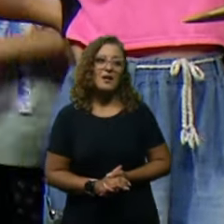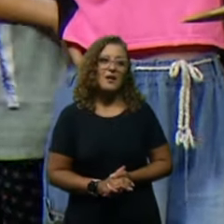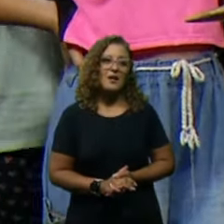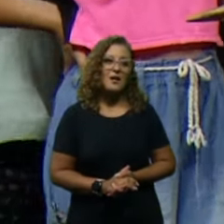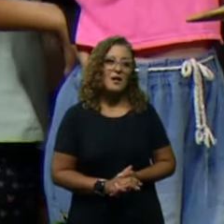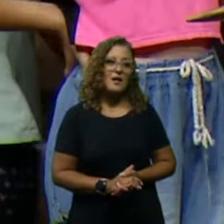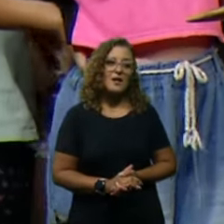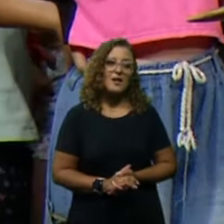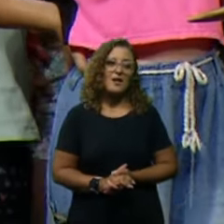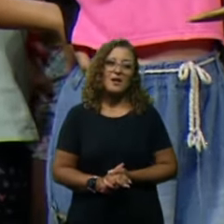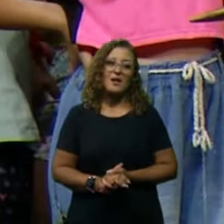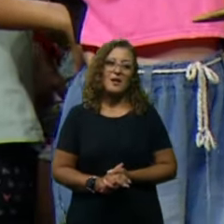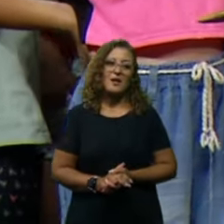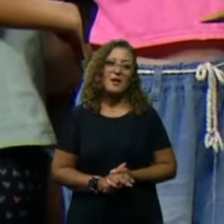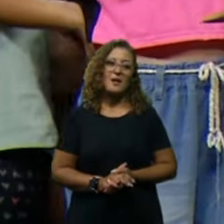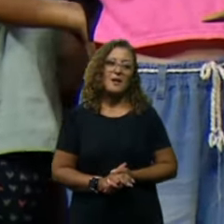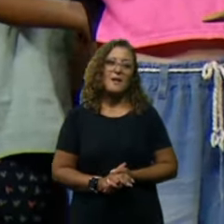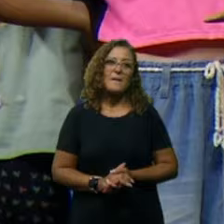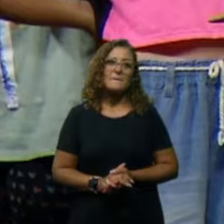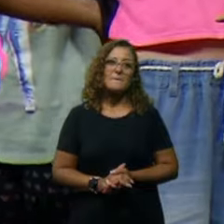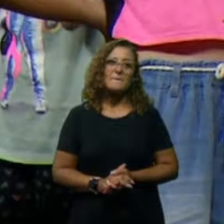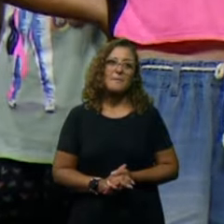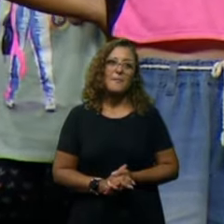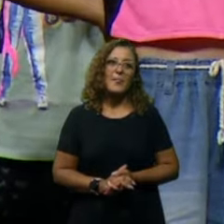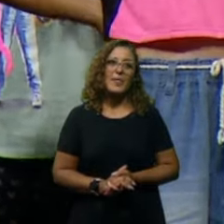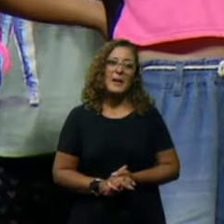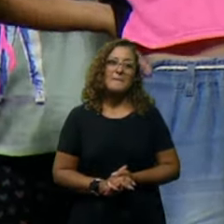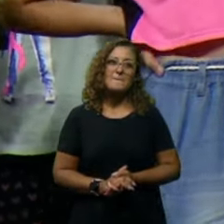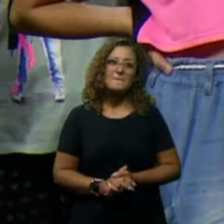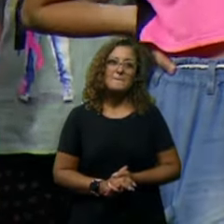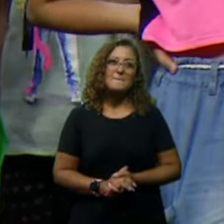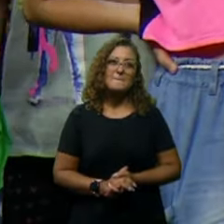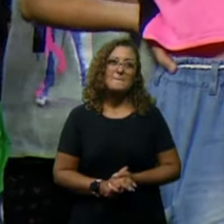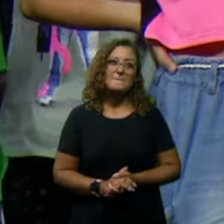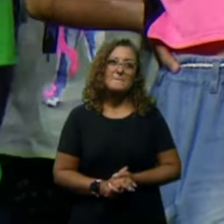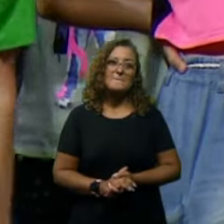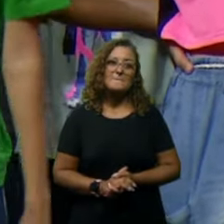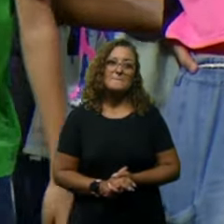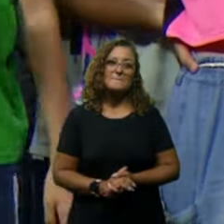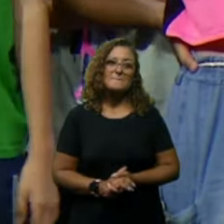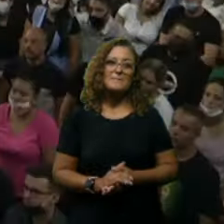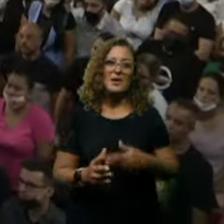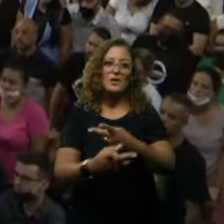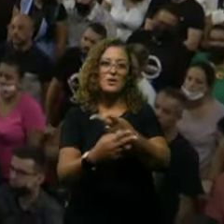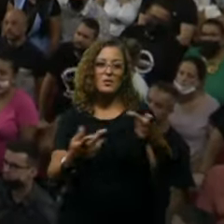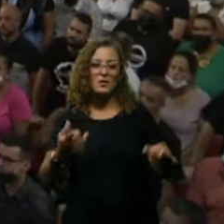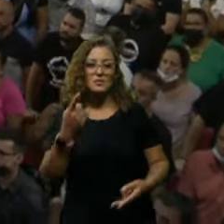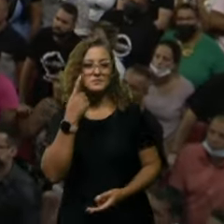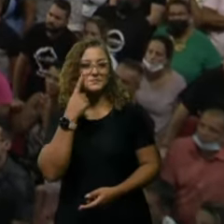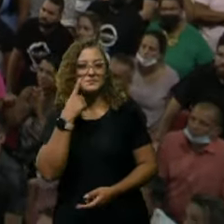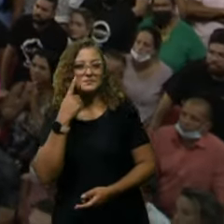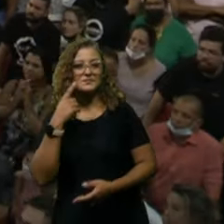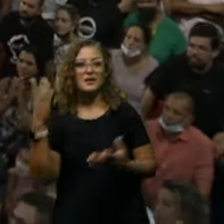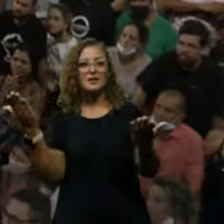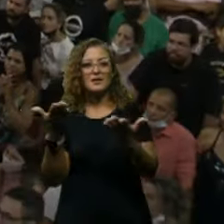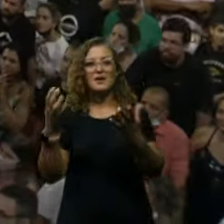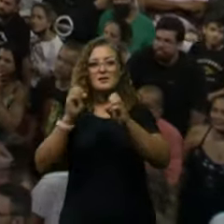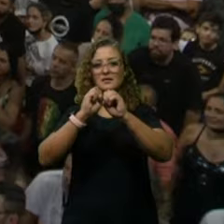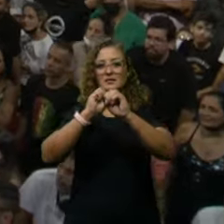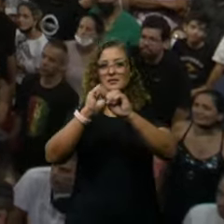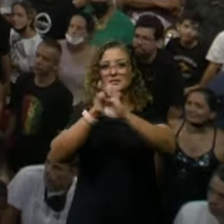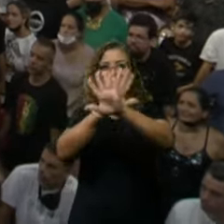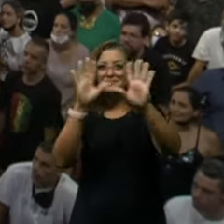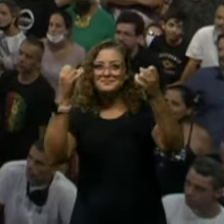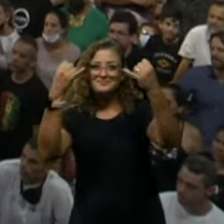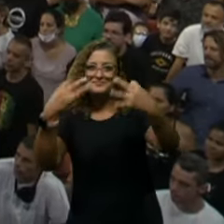coisa boa não vai e espera que tu vai curar mais uma meia dúzia agora vai